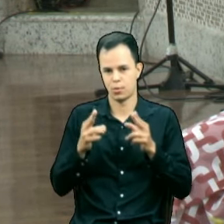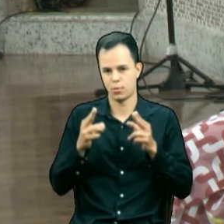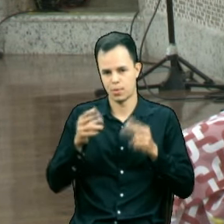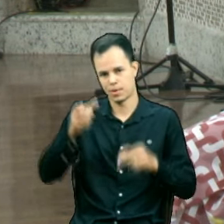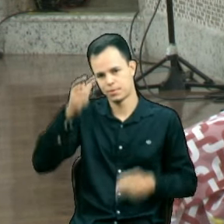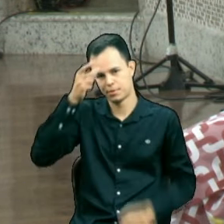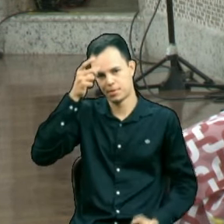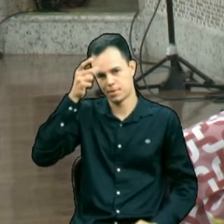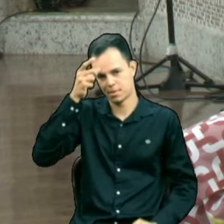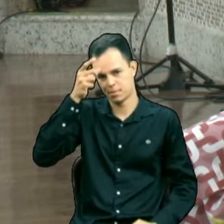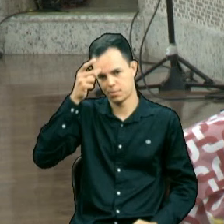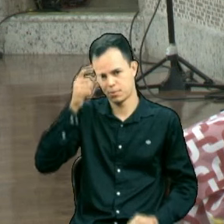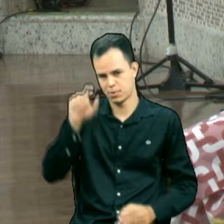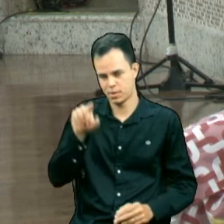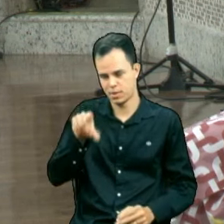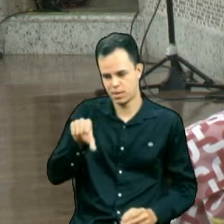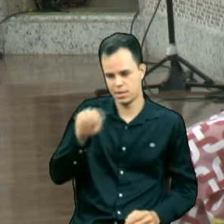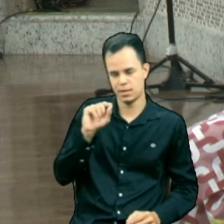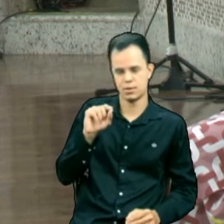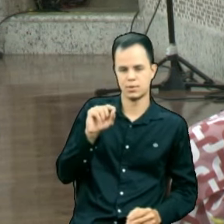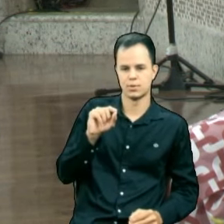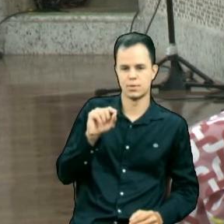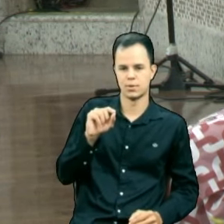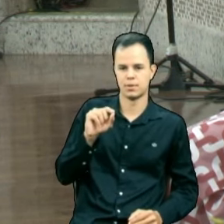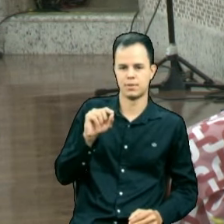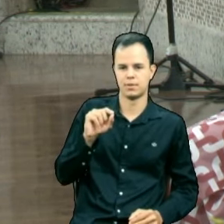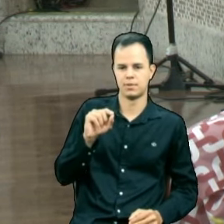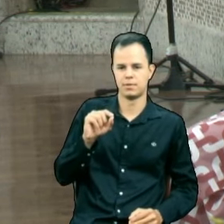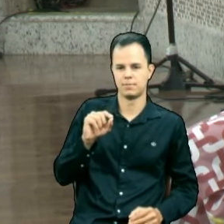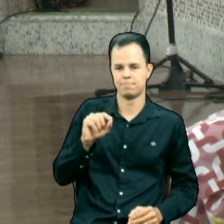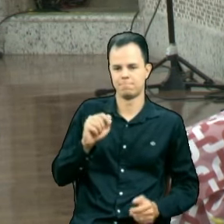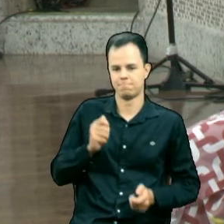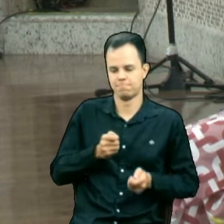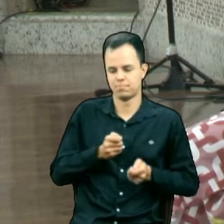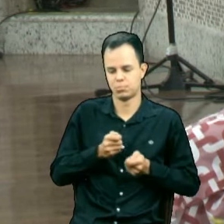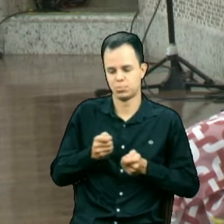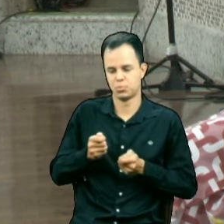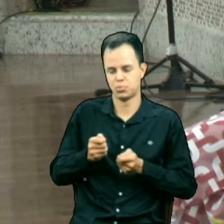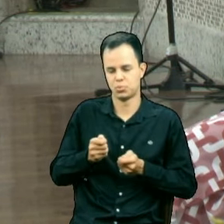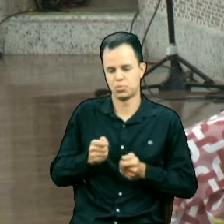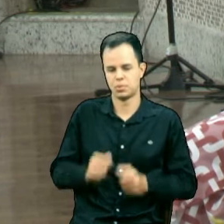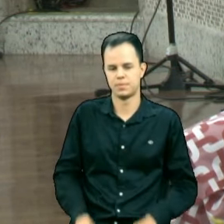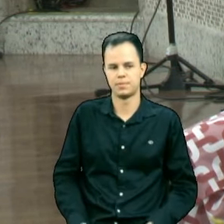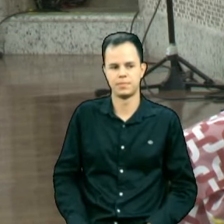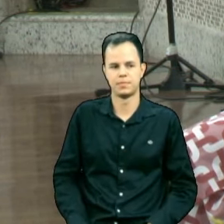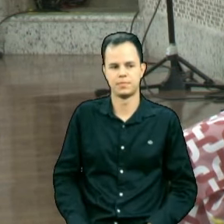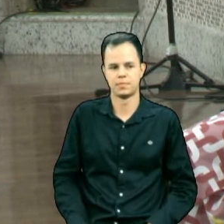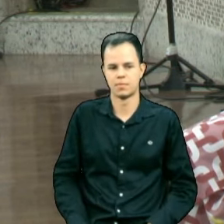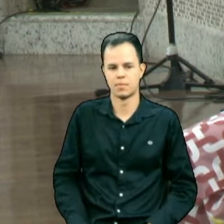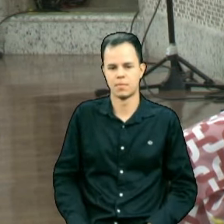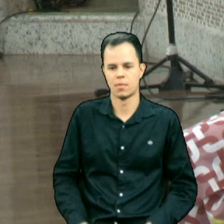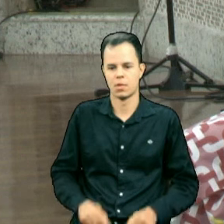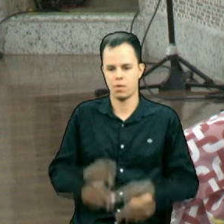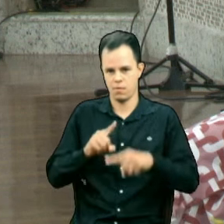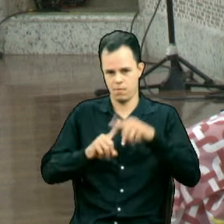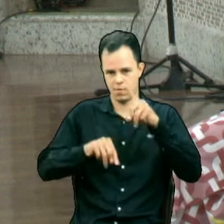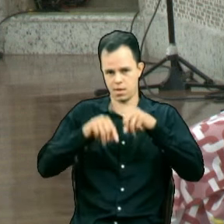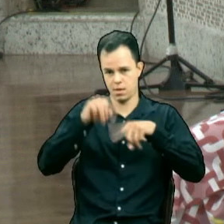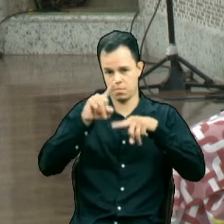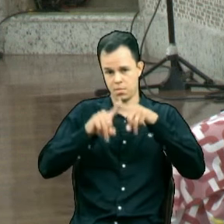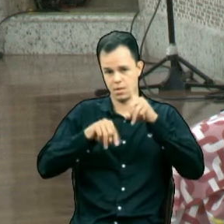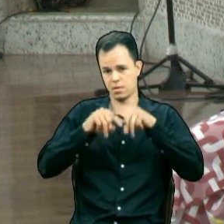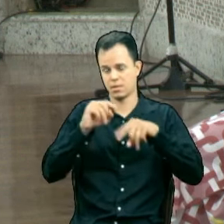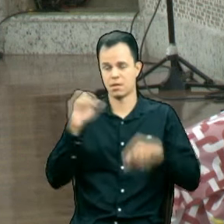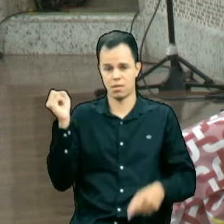eu vi uma ferramenta novinha e folha né eu conheço essa senhora muito cara essa ferramenta nova